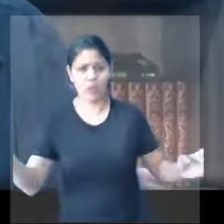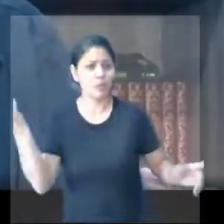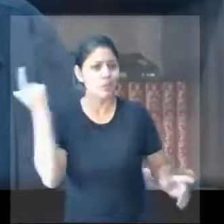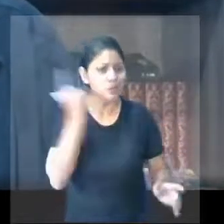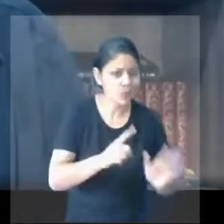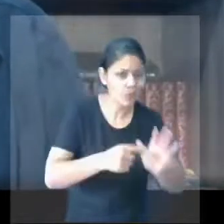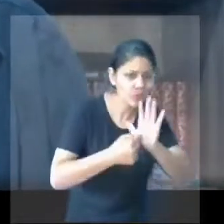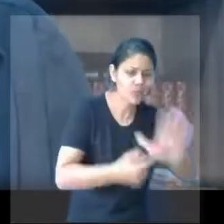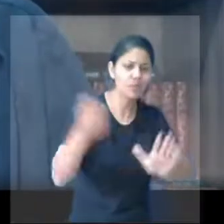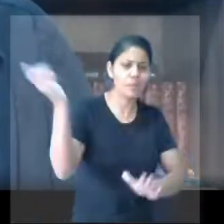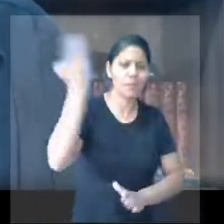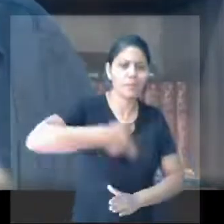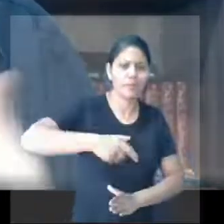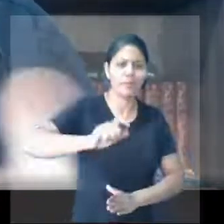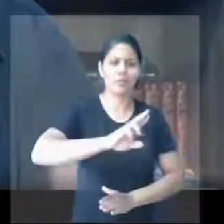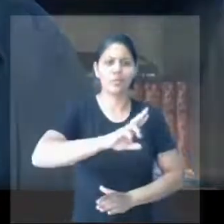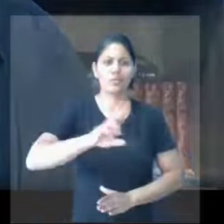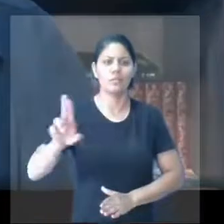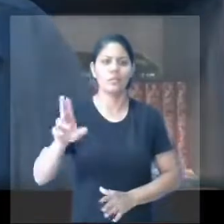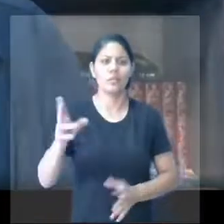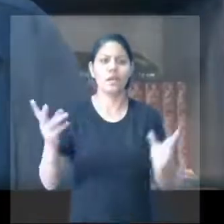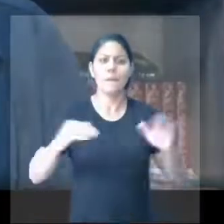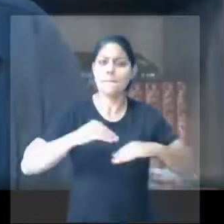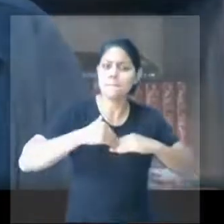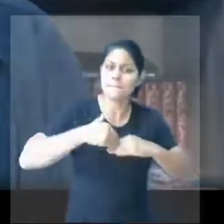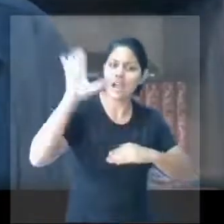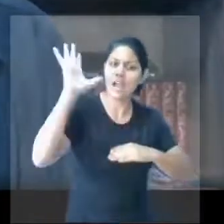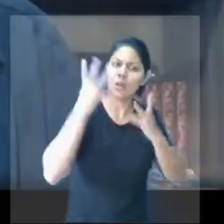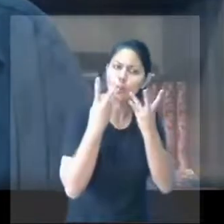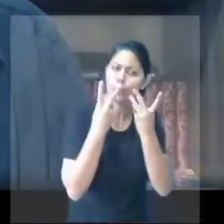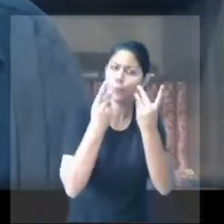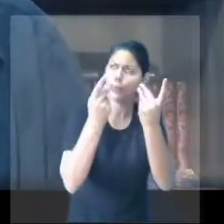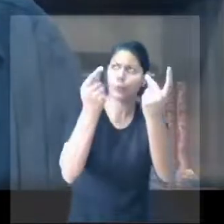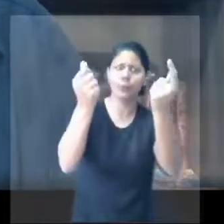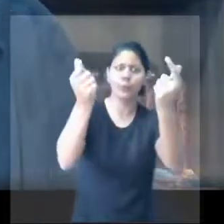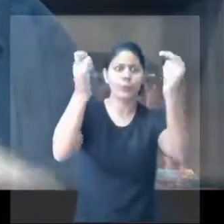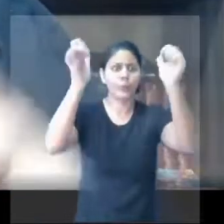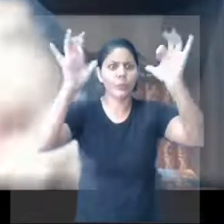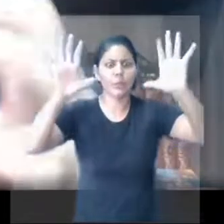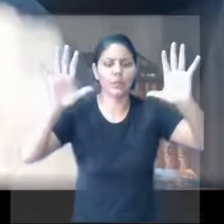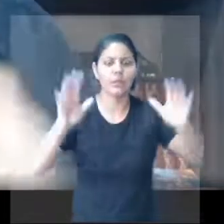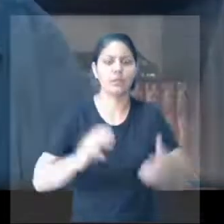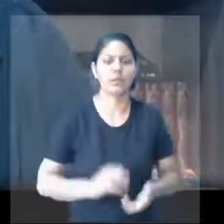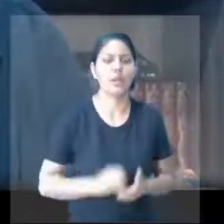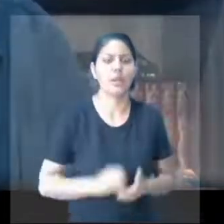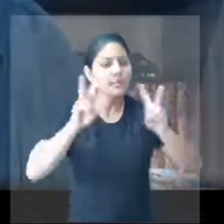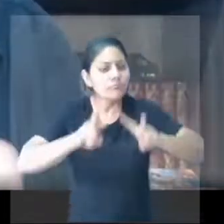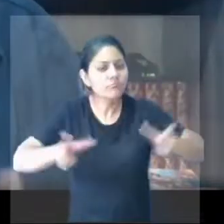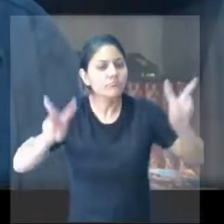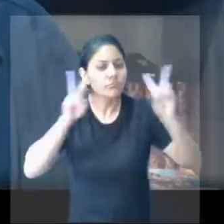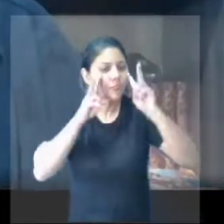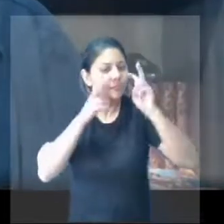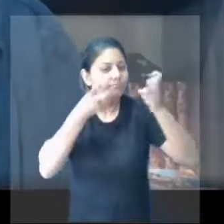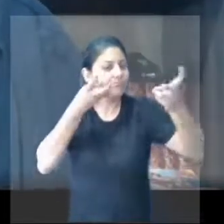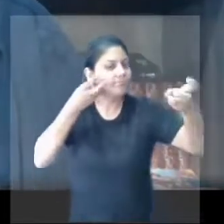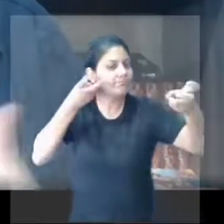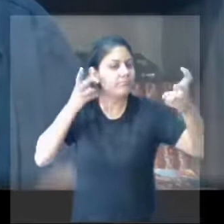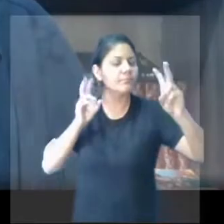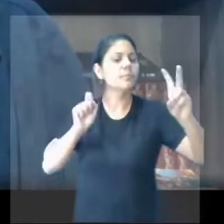próprio nome. Então, uma alta qualidade. E essa alta qualidade, ela é tão vista aos olhos,